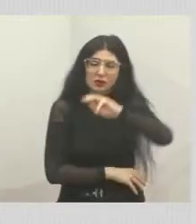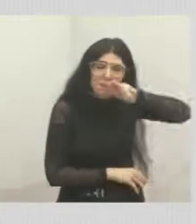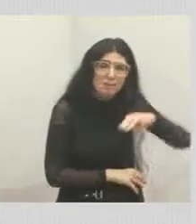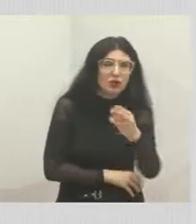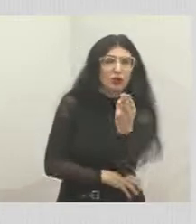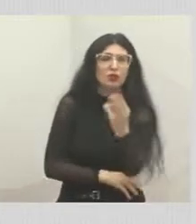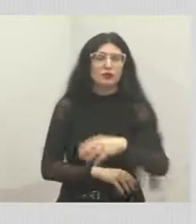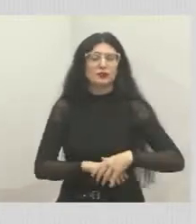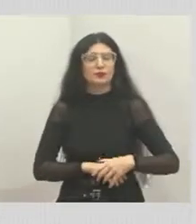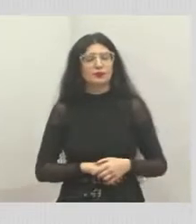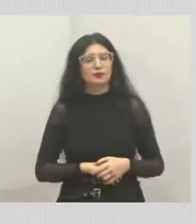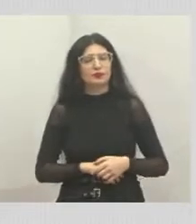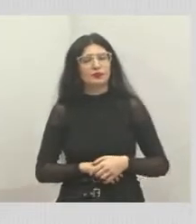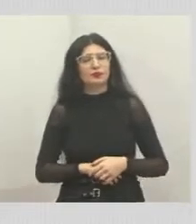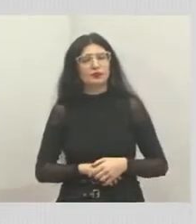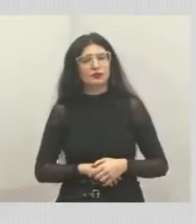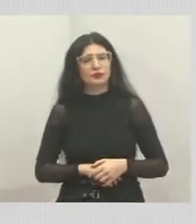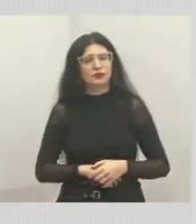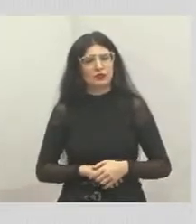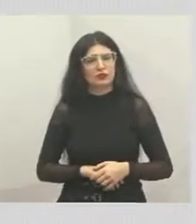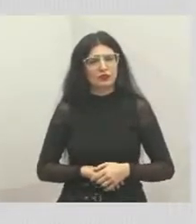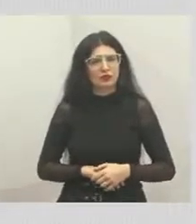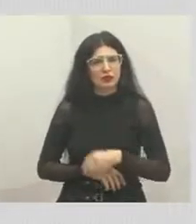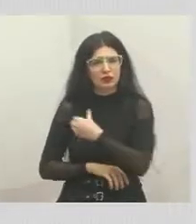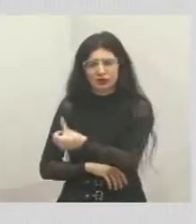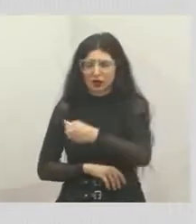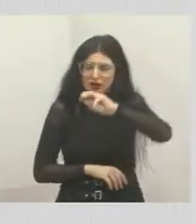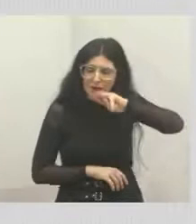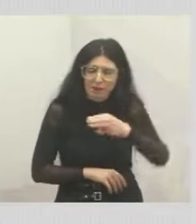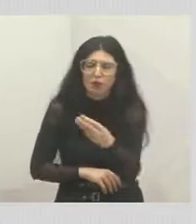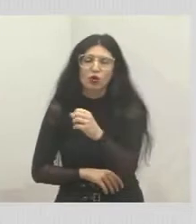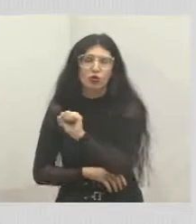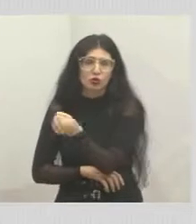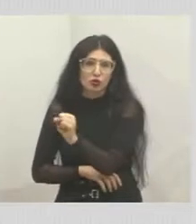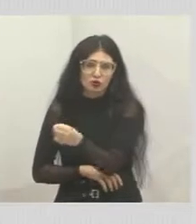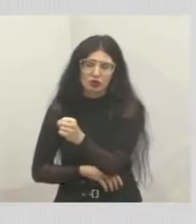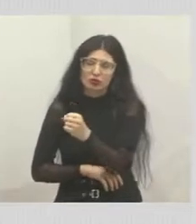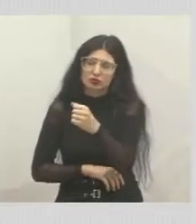10.063.000, tendo um saldo ainda remanescente de